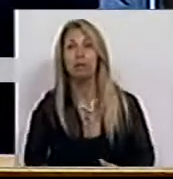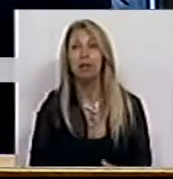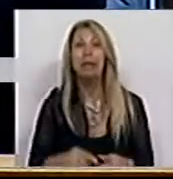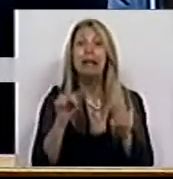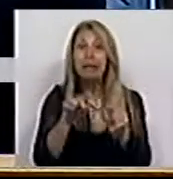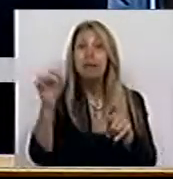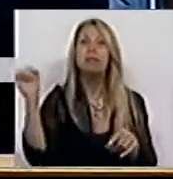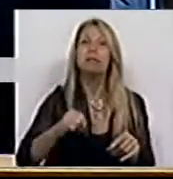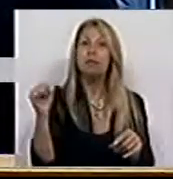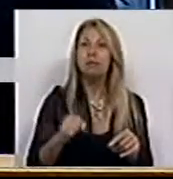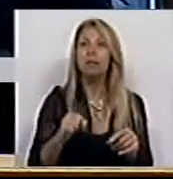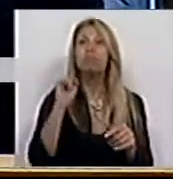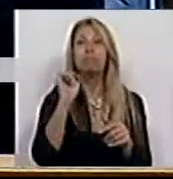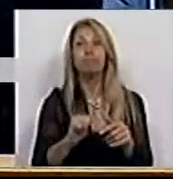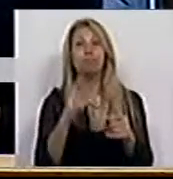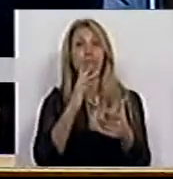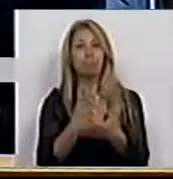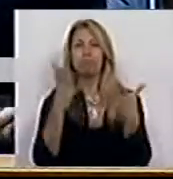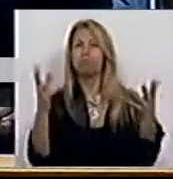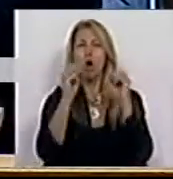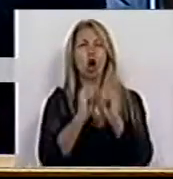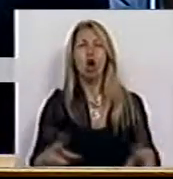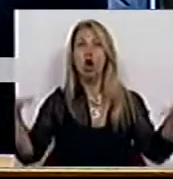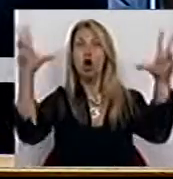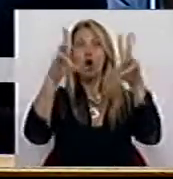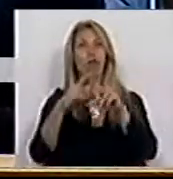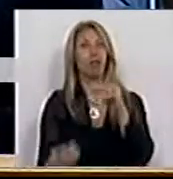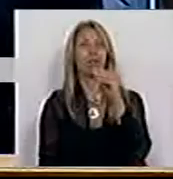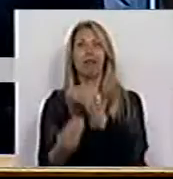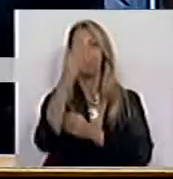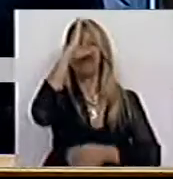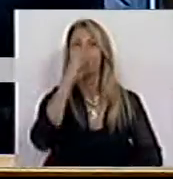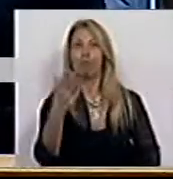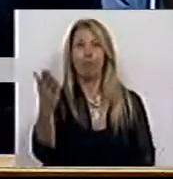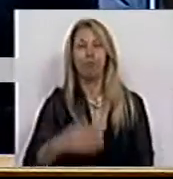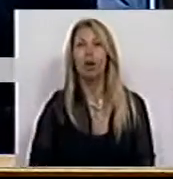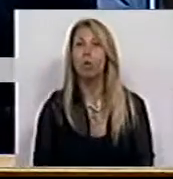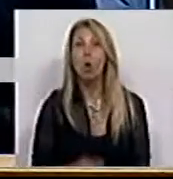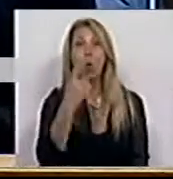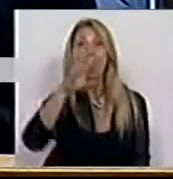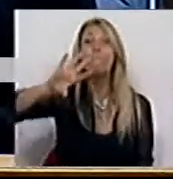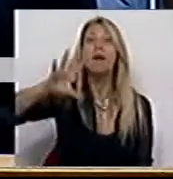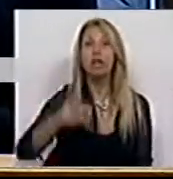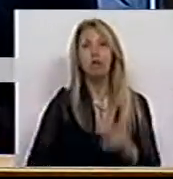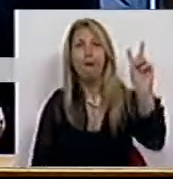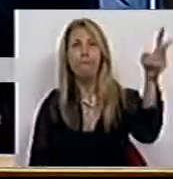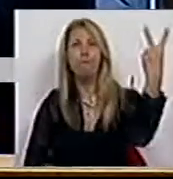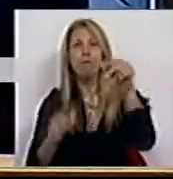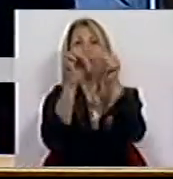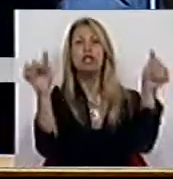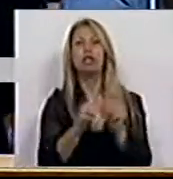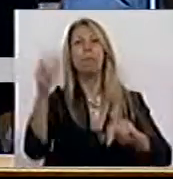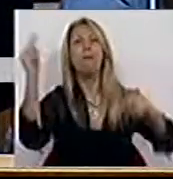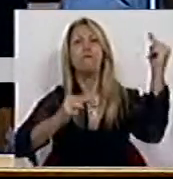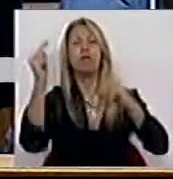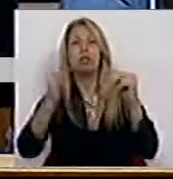sim constitui a maior novidade deste Governo. É um país, 2 sistemas fiscais. Em